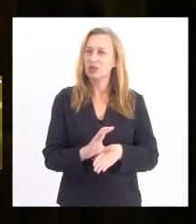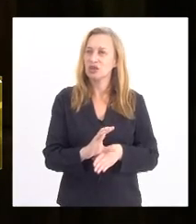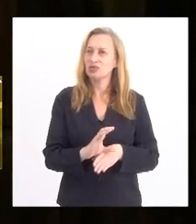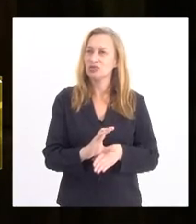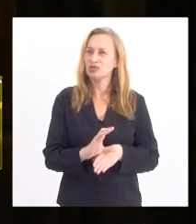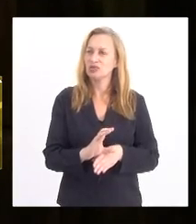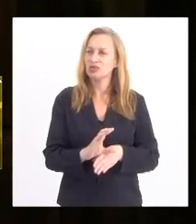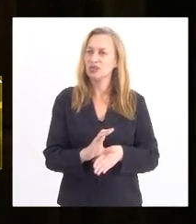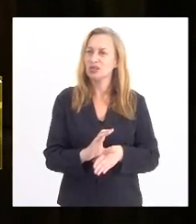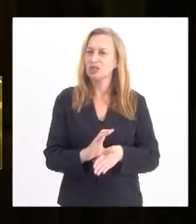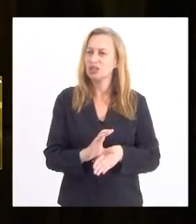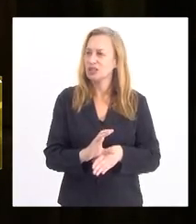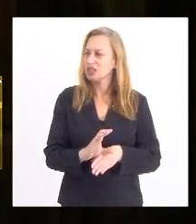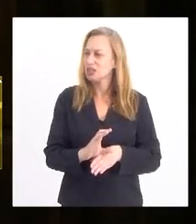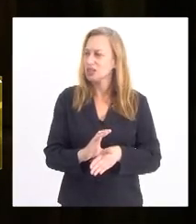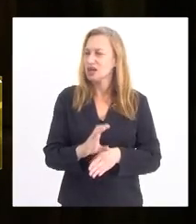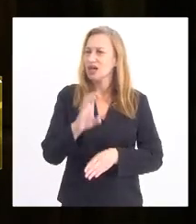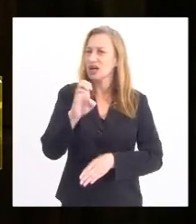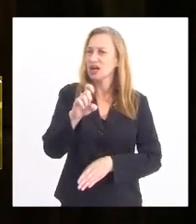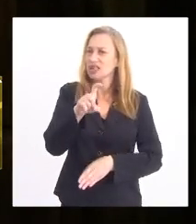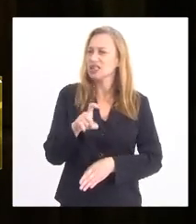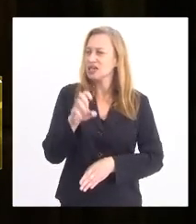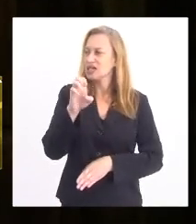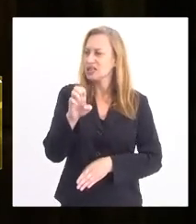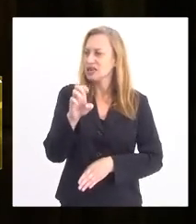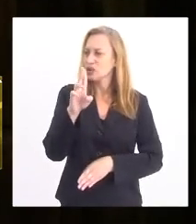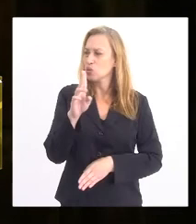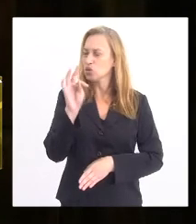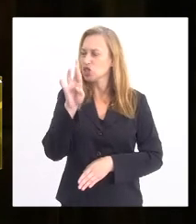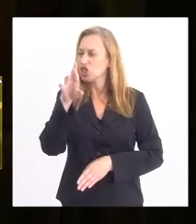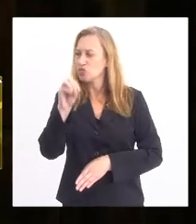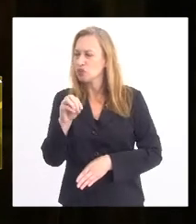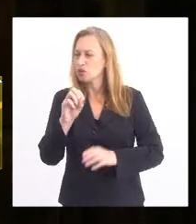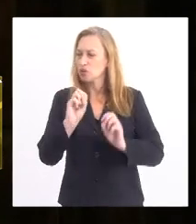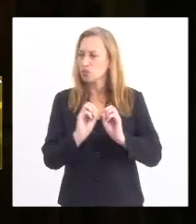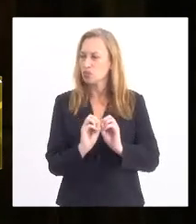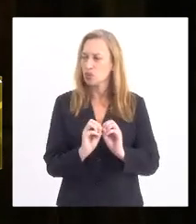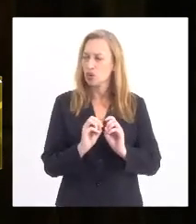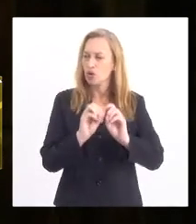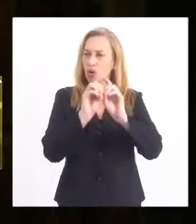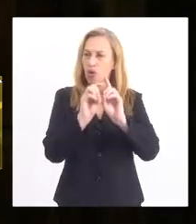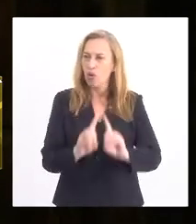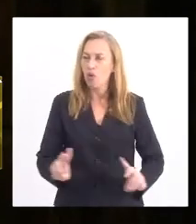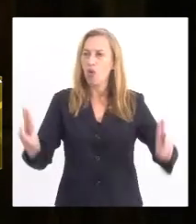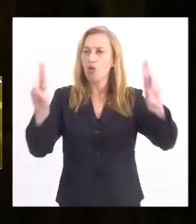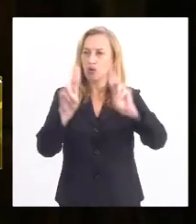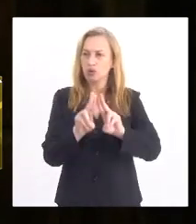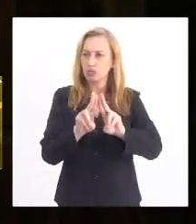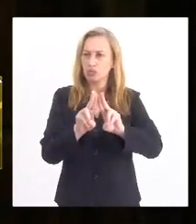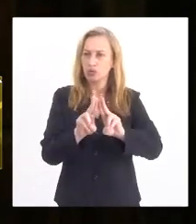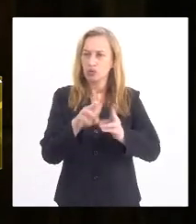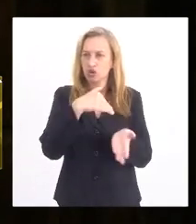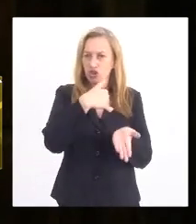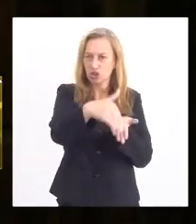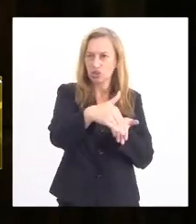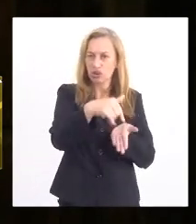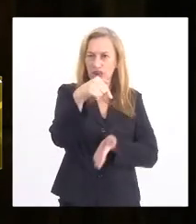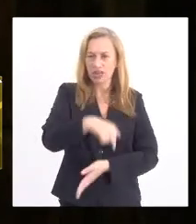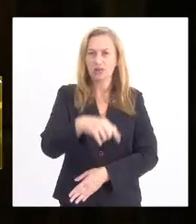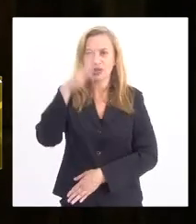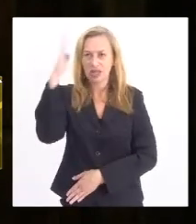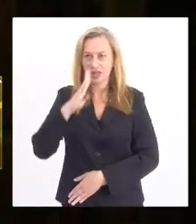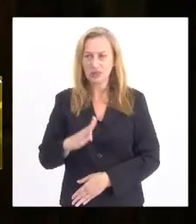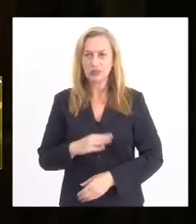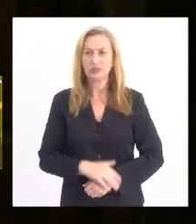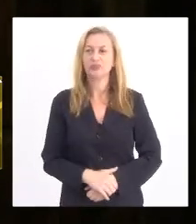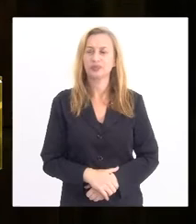no e o Brasil acabou de ganhar o escritório da ONU e aqui no